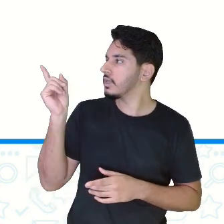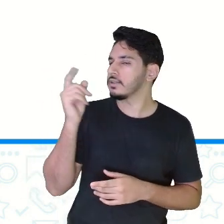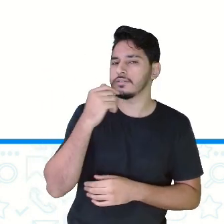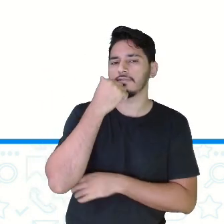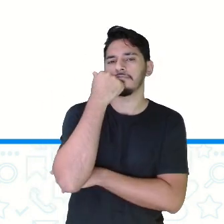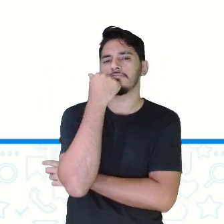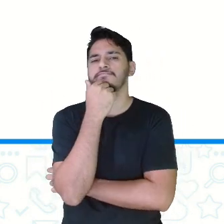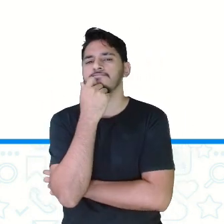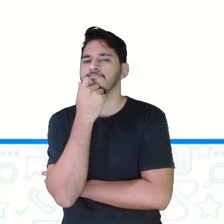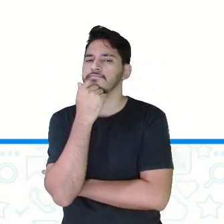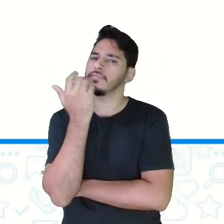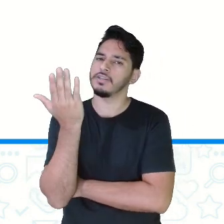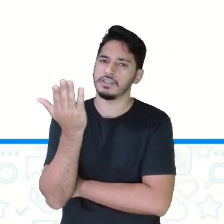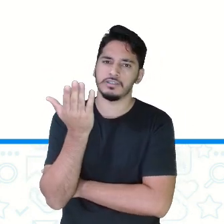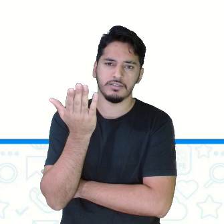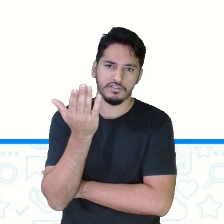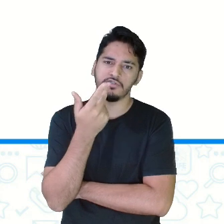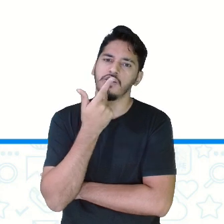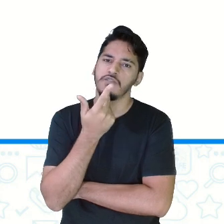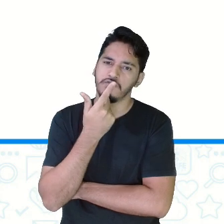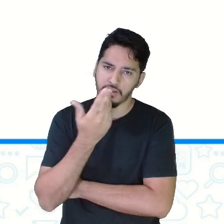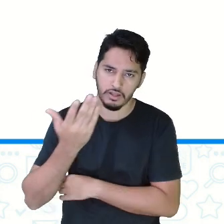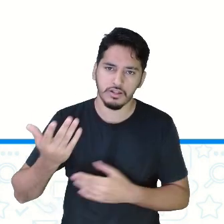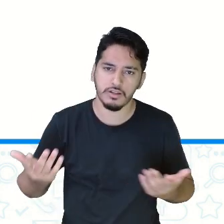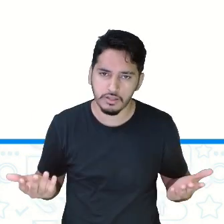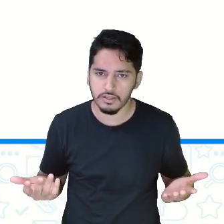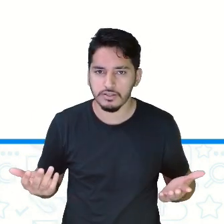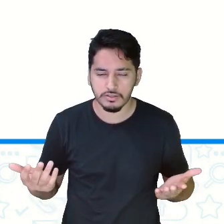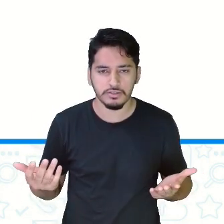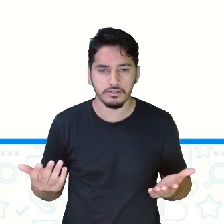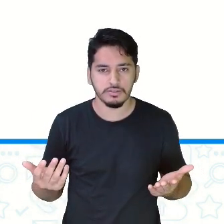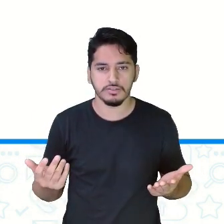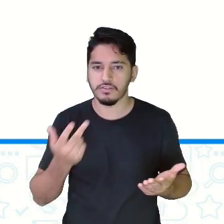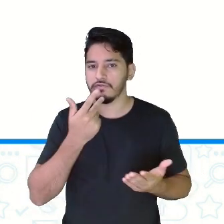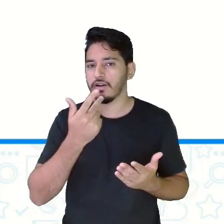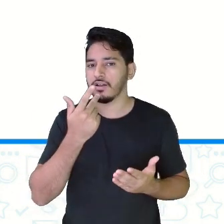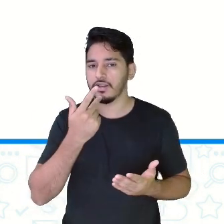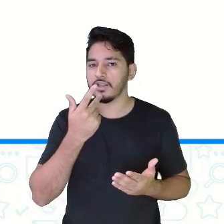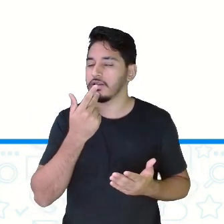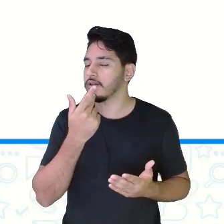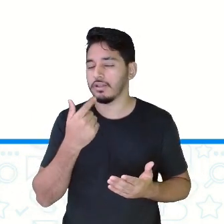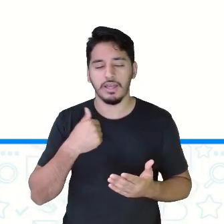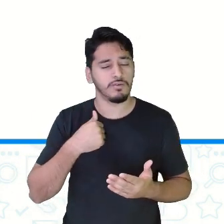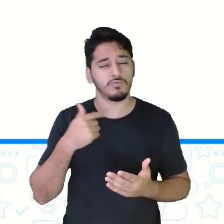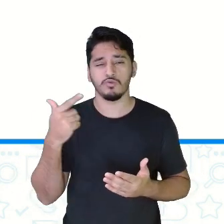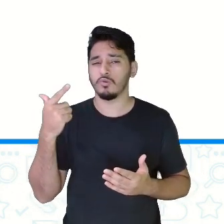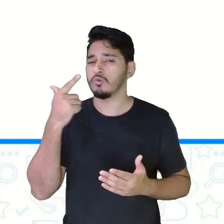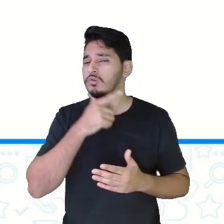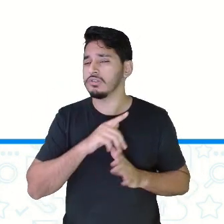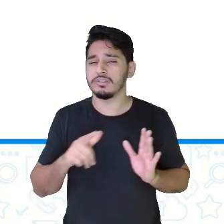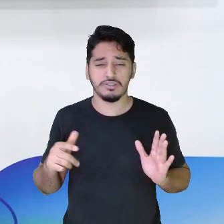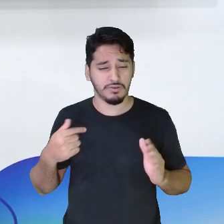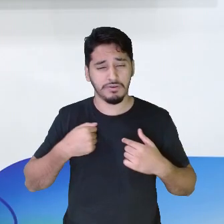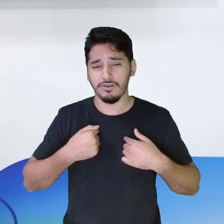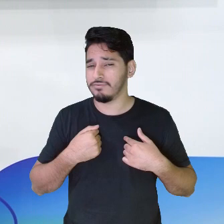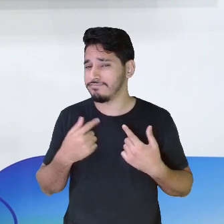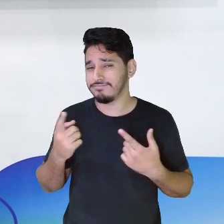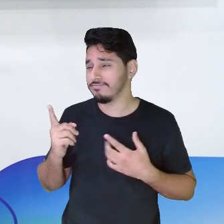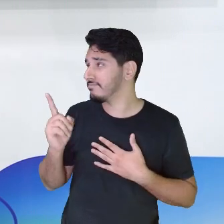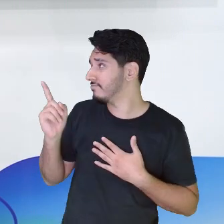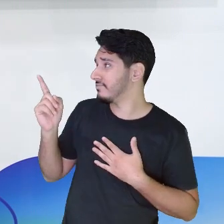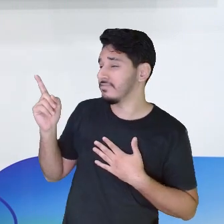daqui, eita, esse eu acabei de falar, né? E já disse que não consigo. A professora, infelizmente, não